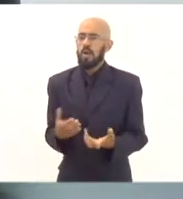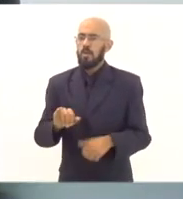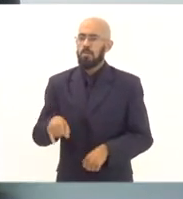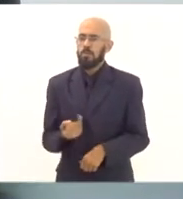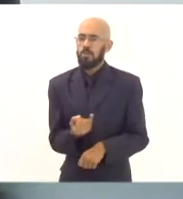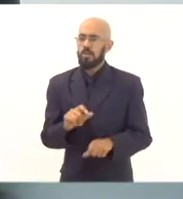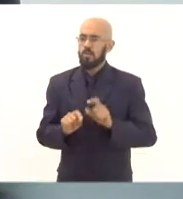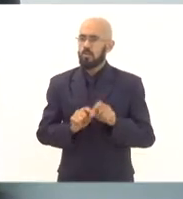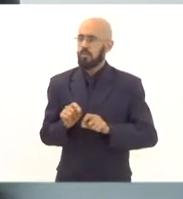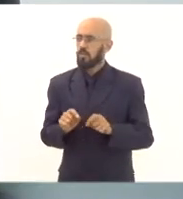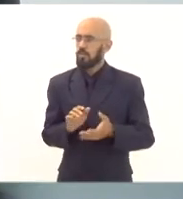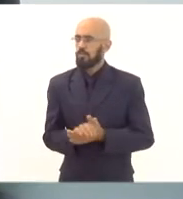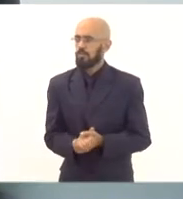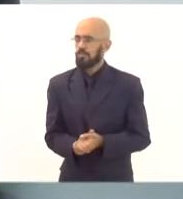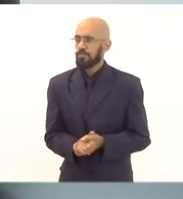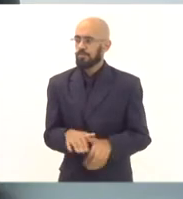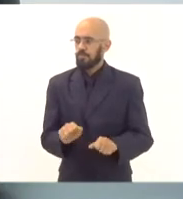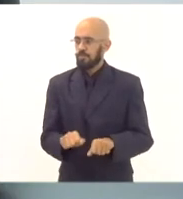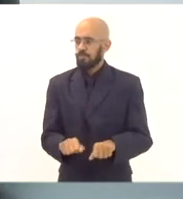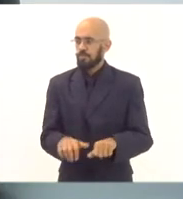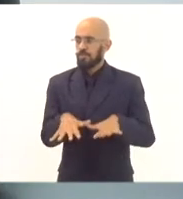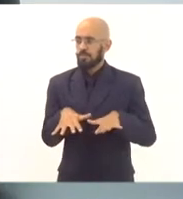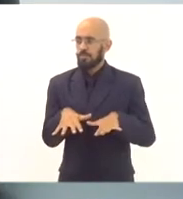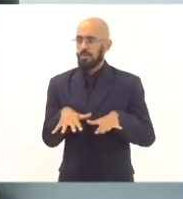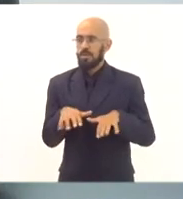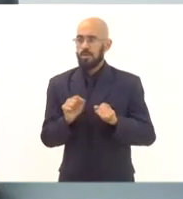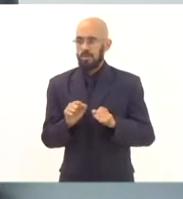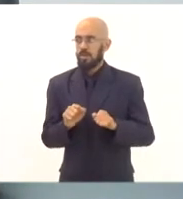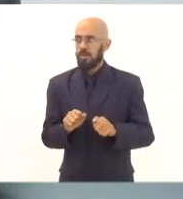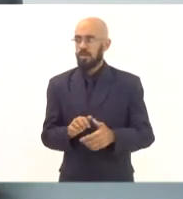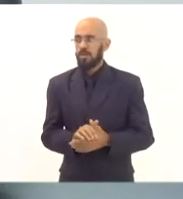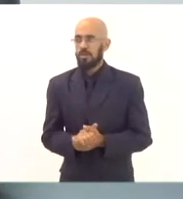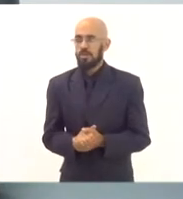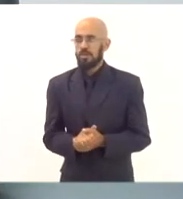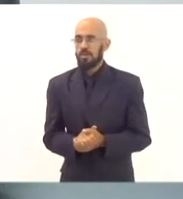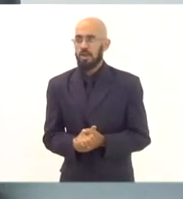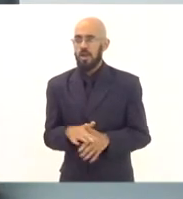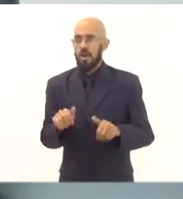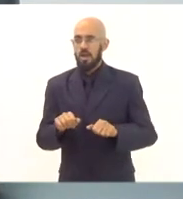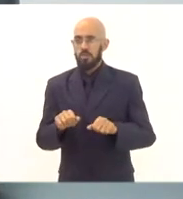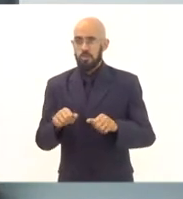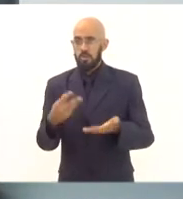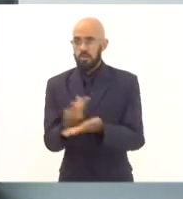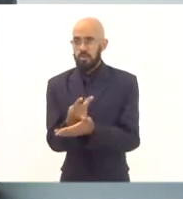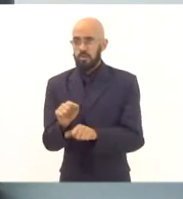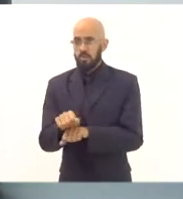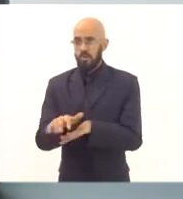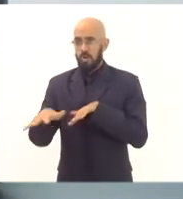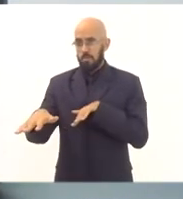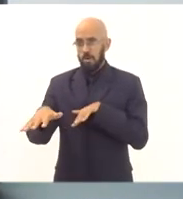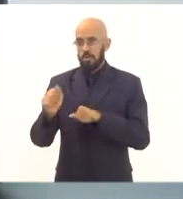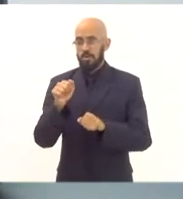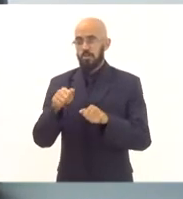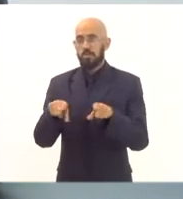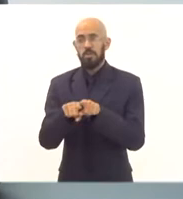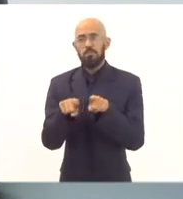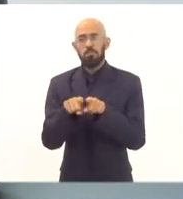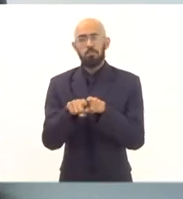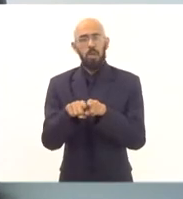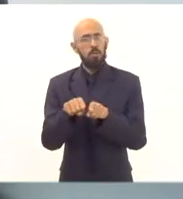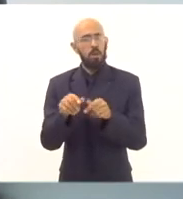a audiência está sendo também de forma remota né abrir para o